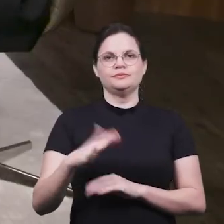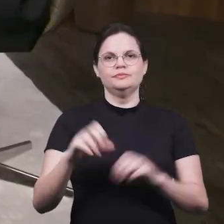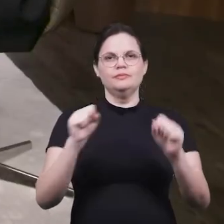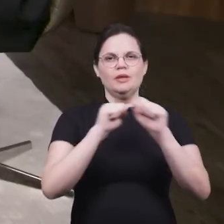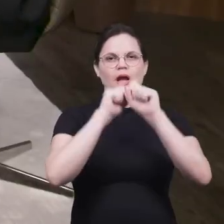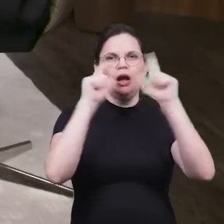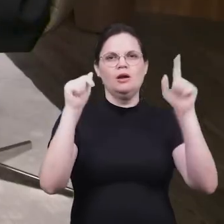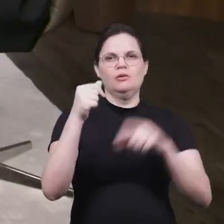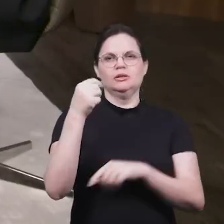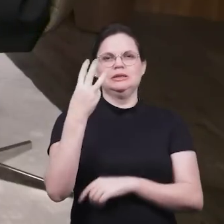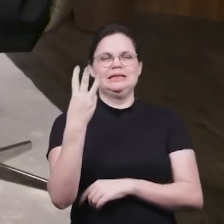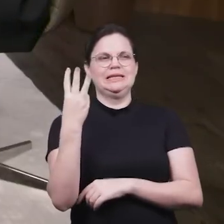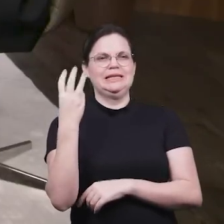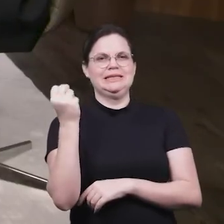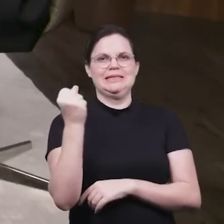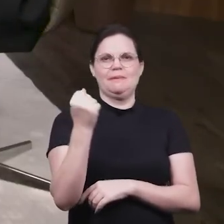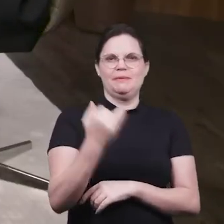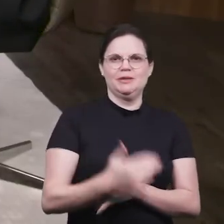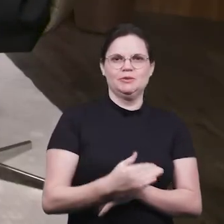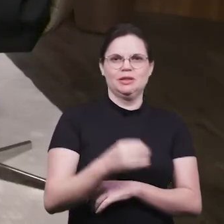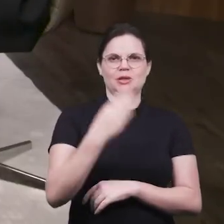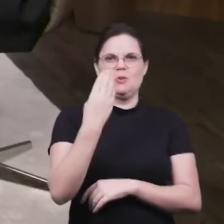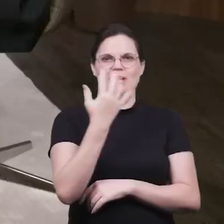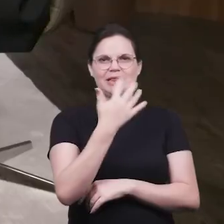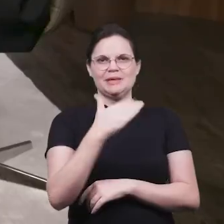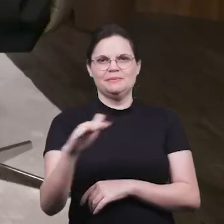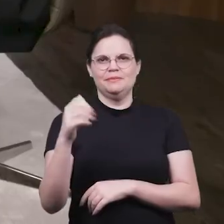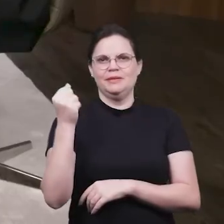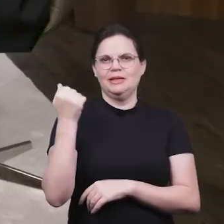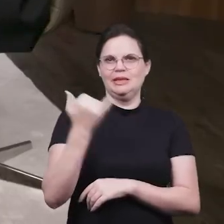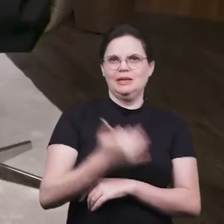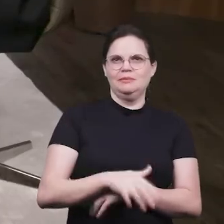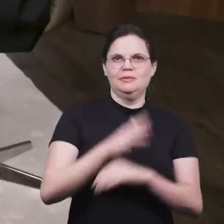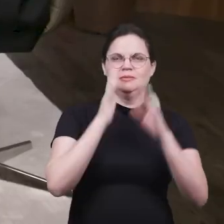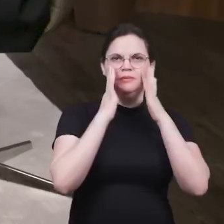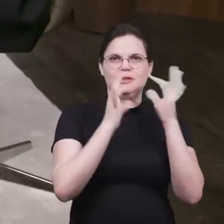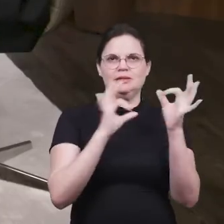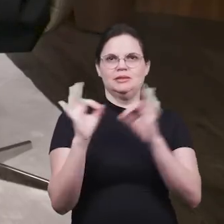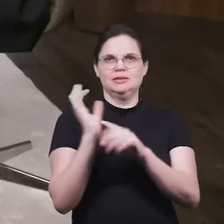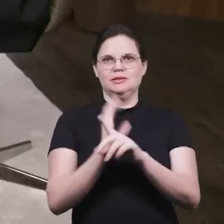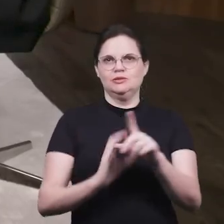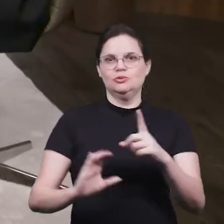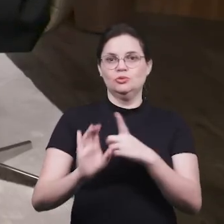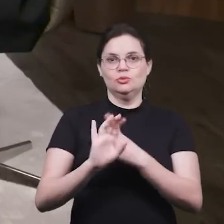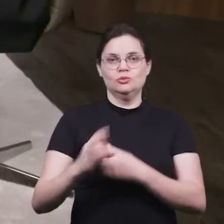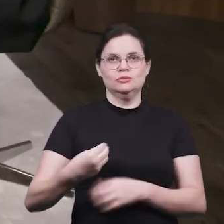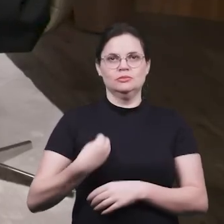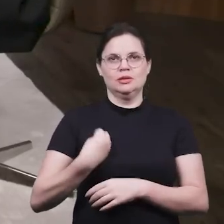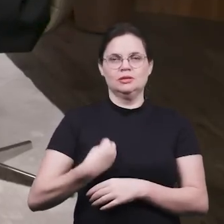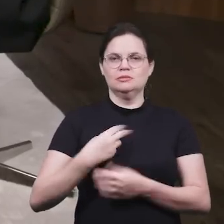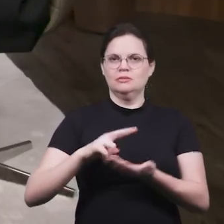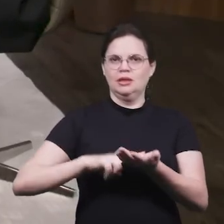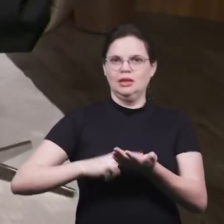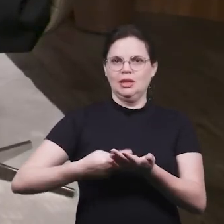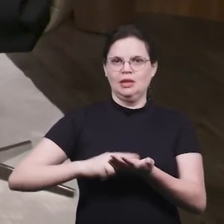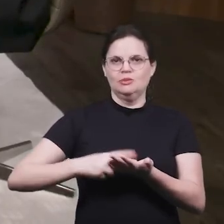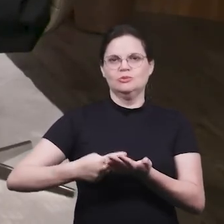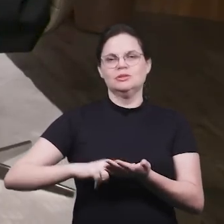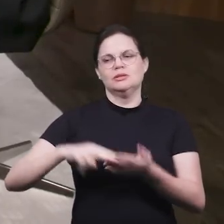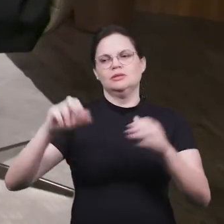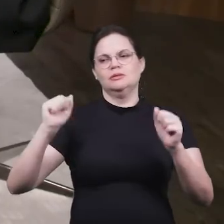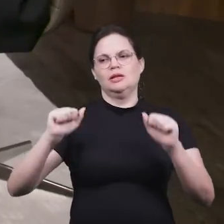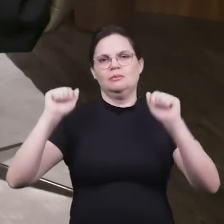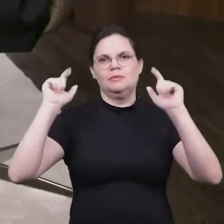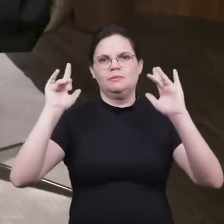ou 4h30 da manhã para participar dos cultos, só para poder receber a bênção,